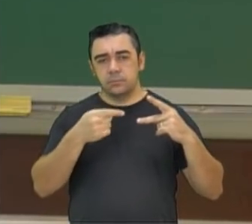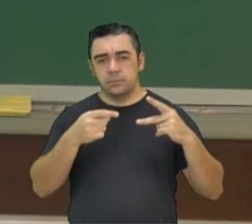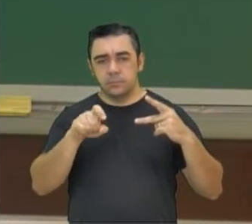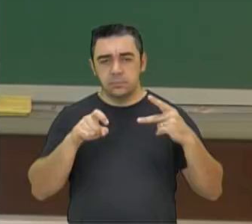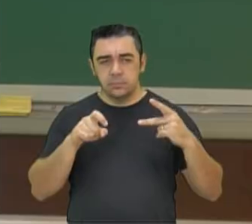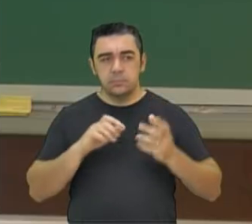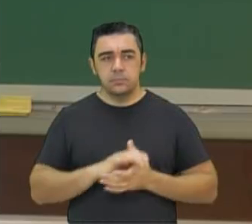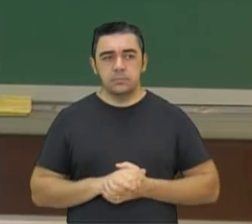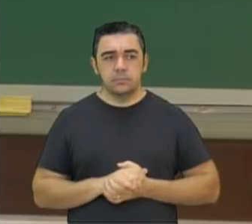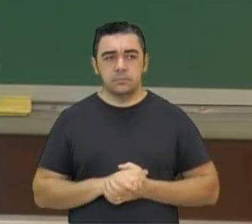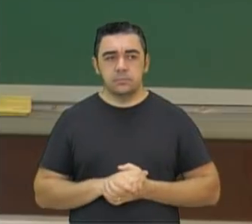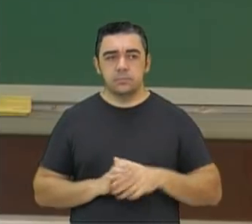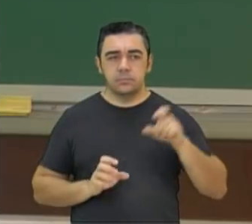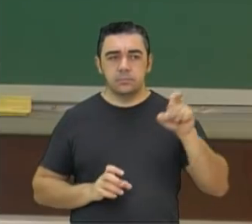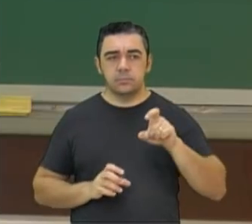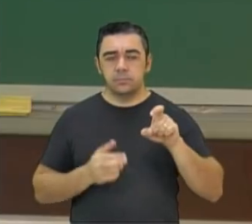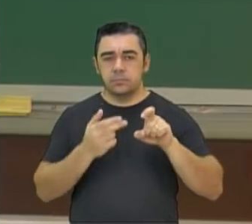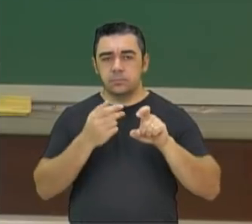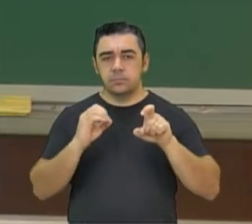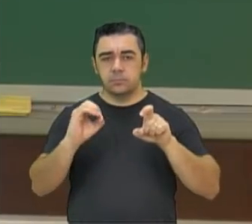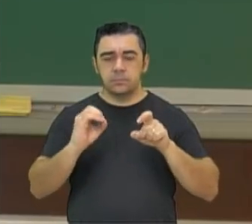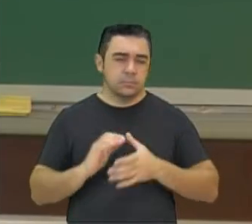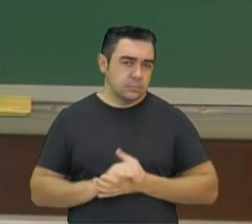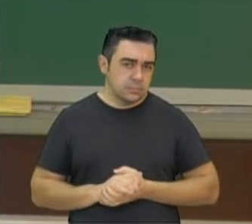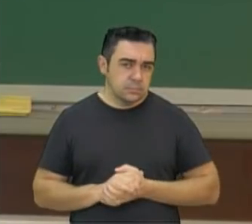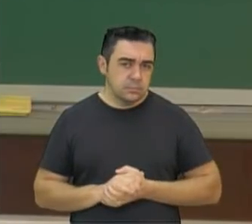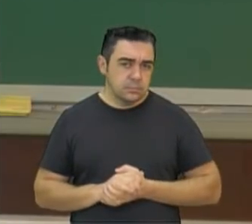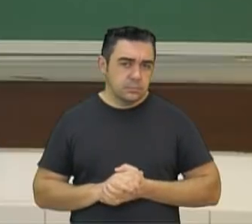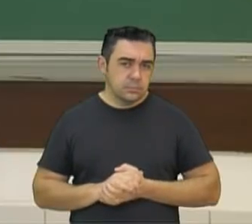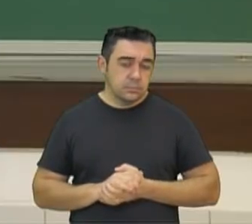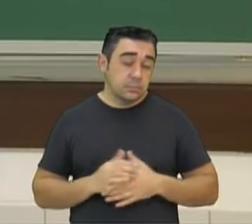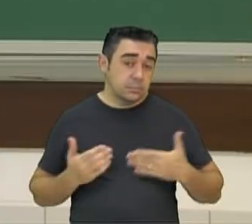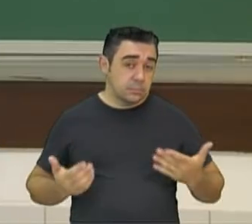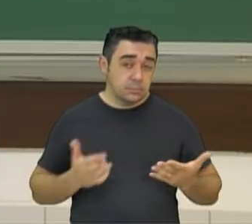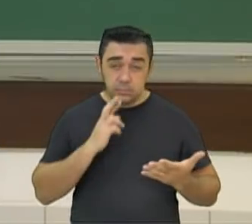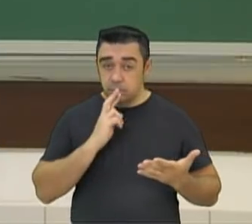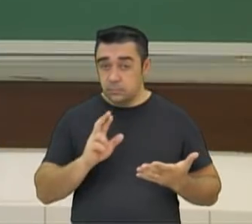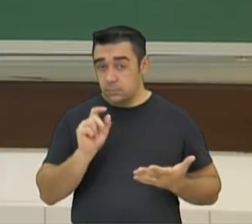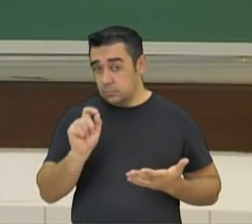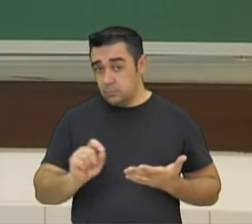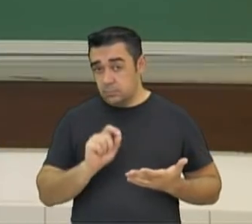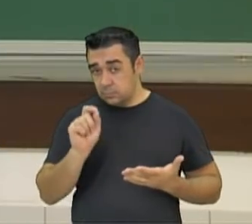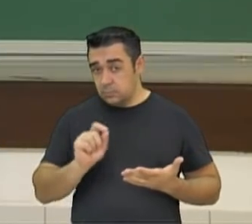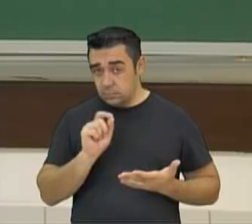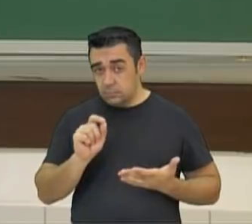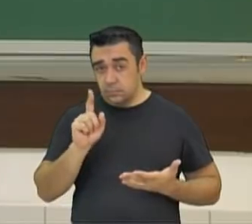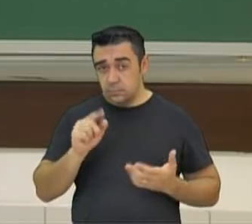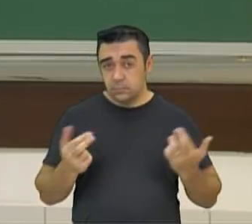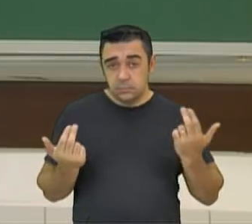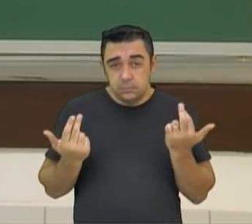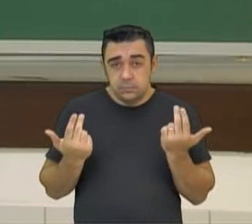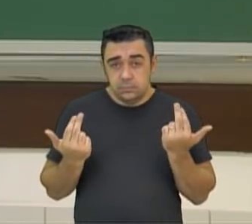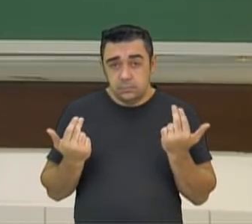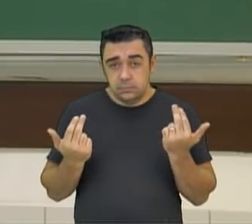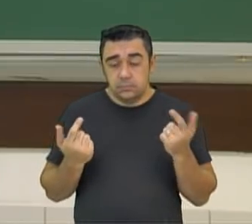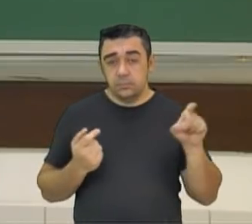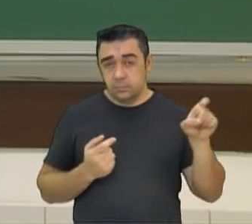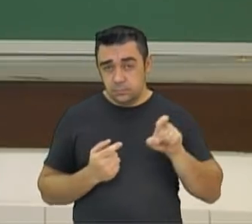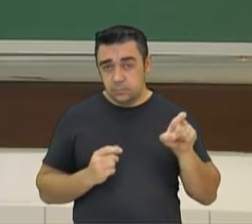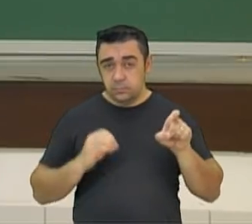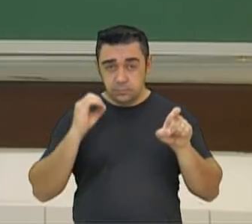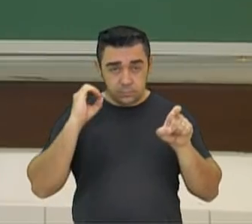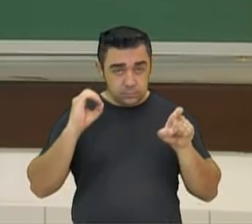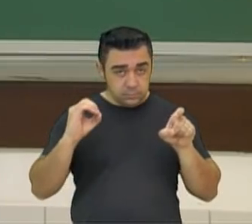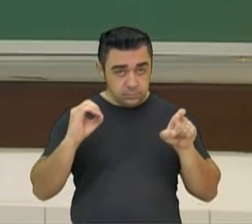resultou que x é igual a 0. Então, para satisfazer, para que os binômios sejam iguais, o x deve